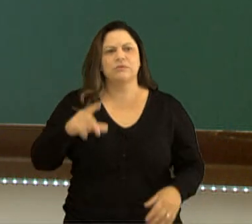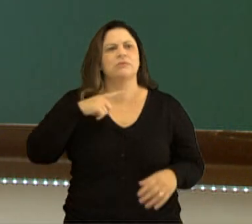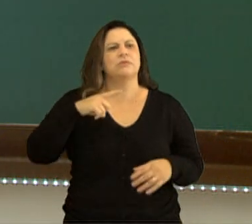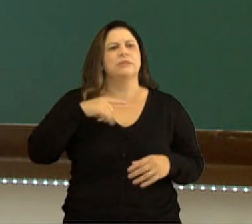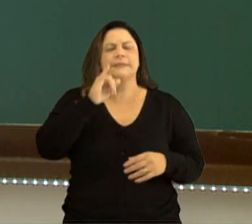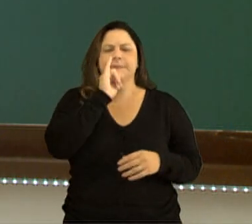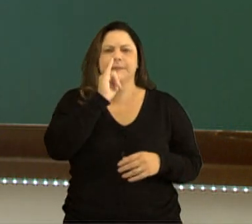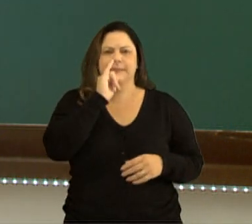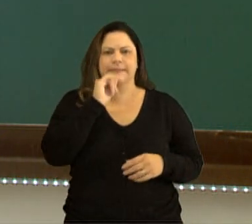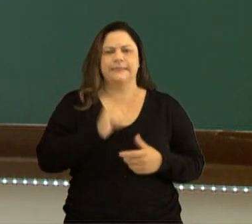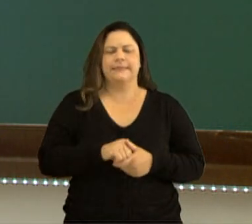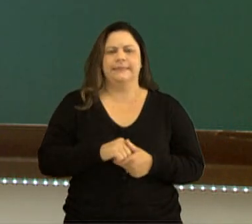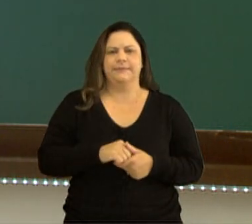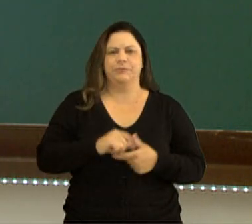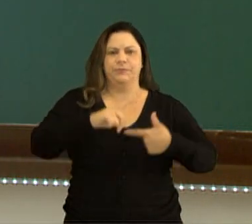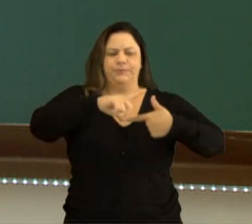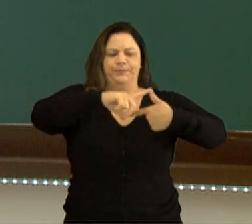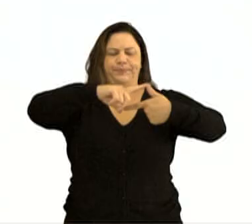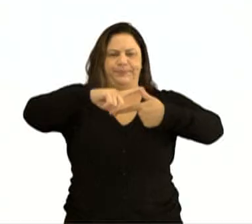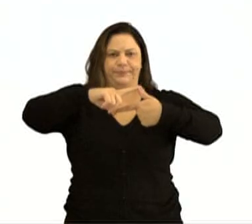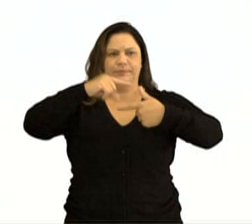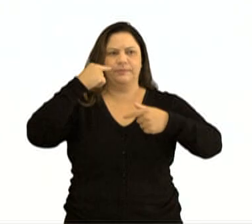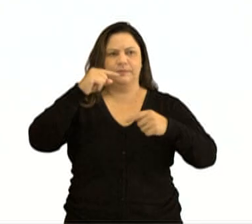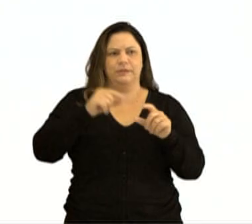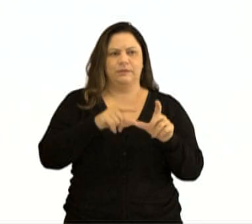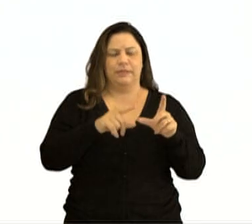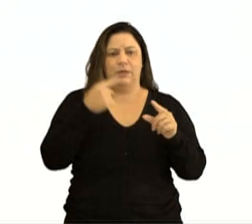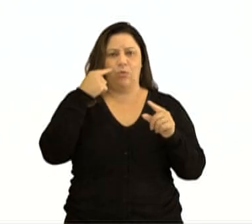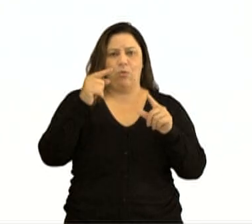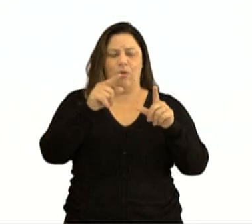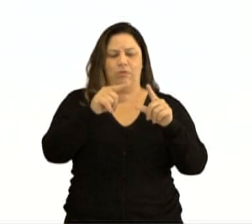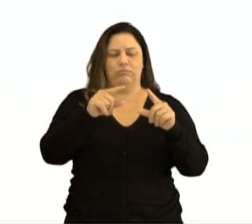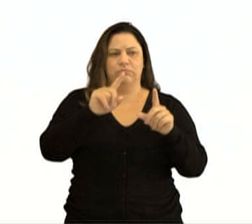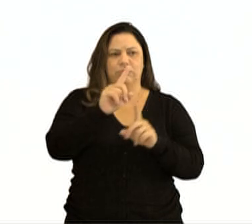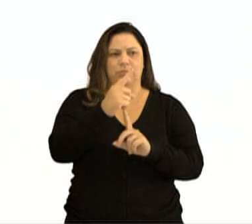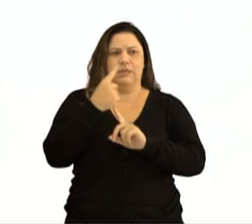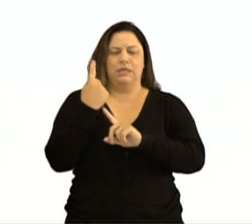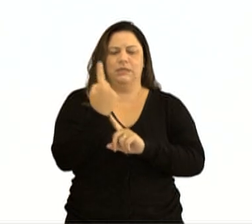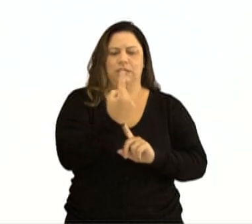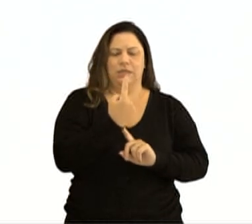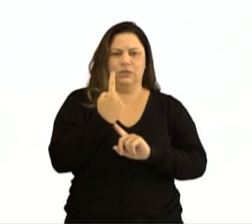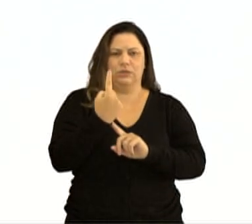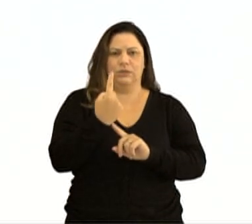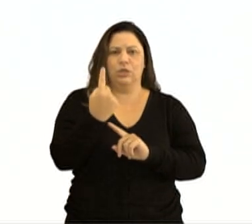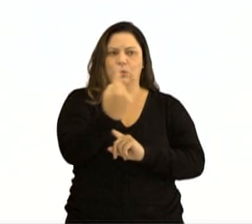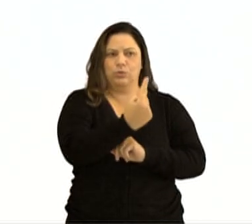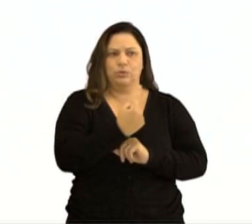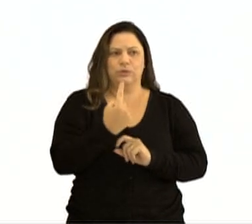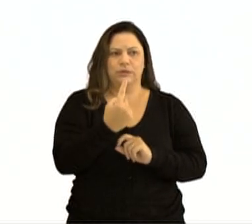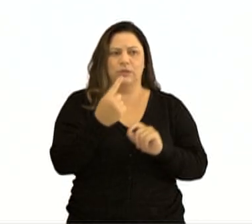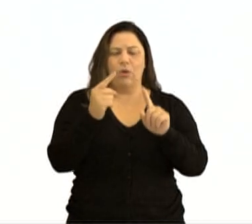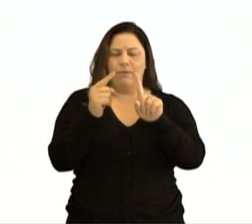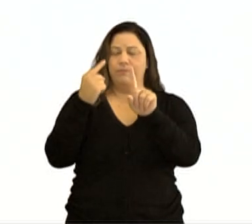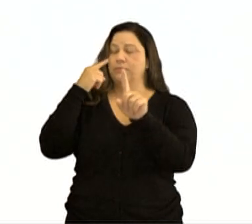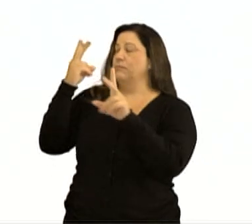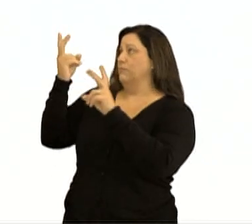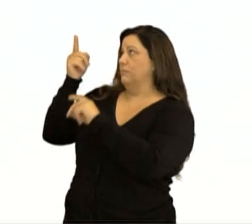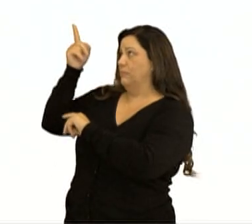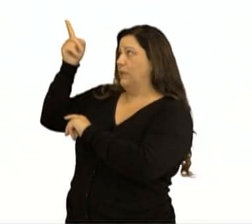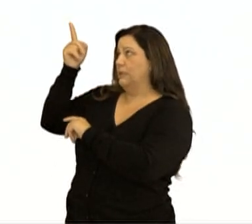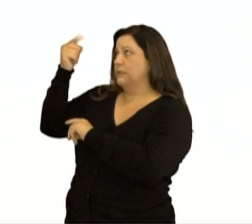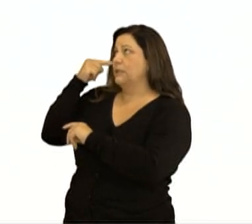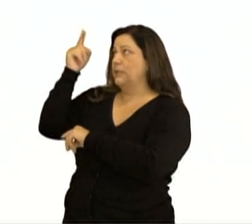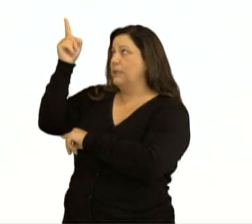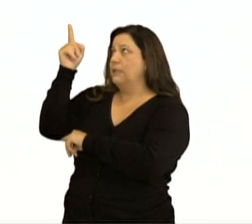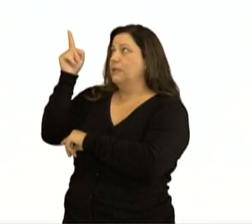Eu fazendo ele girar aqui, ele está girando nesse sentido aqui, esse meu desenho de cá, não aquele que está